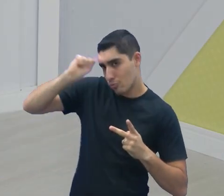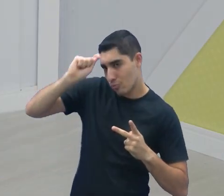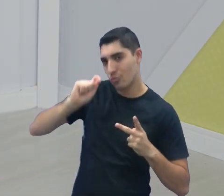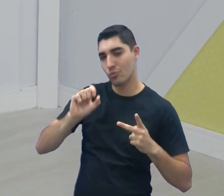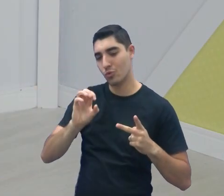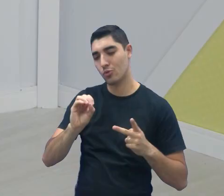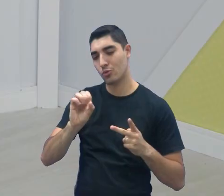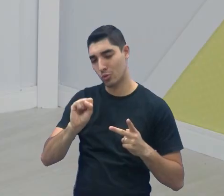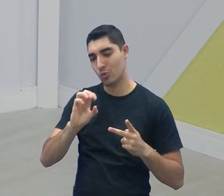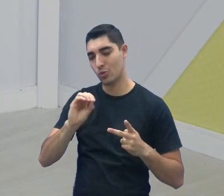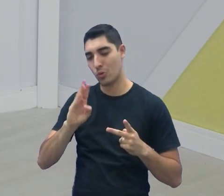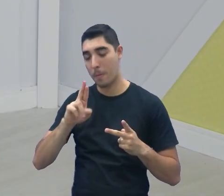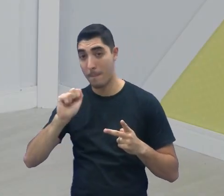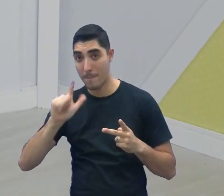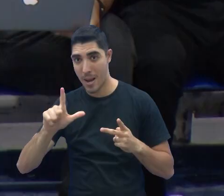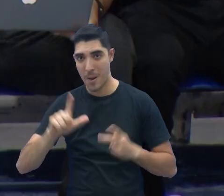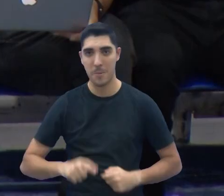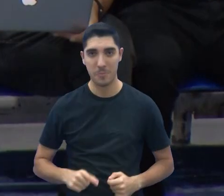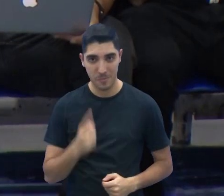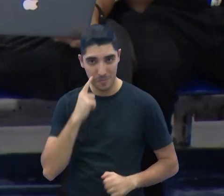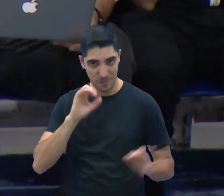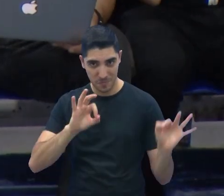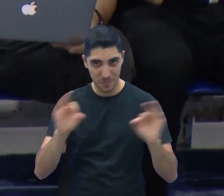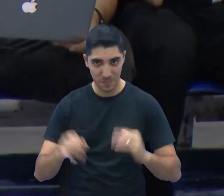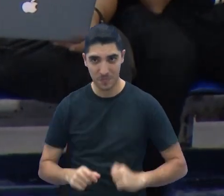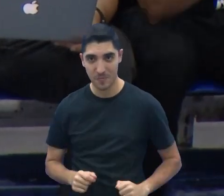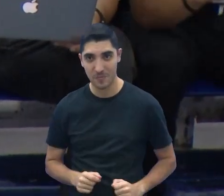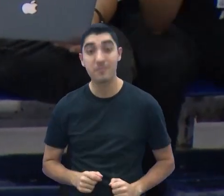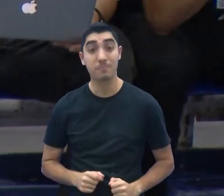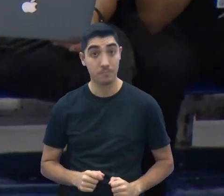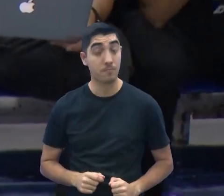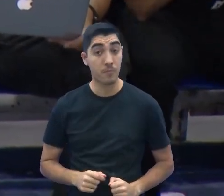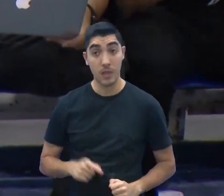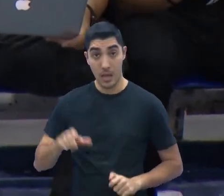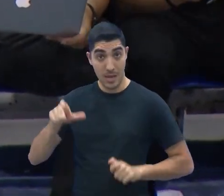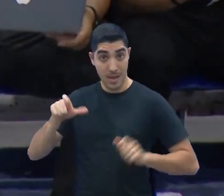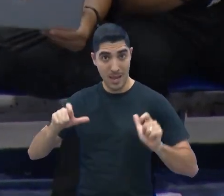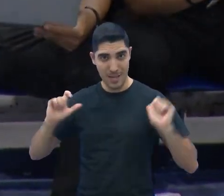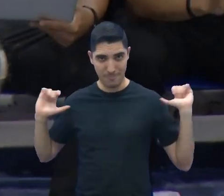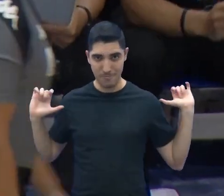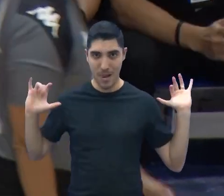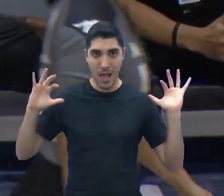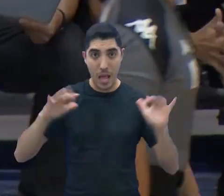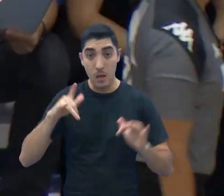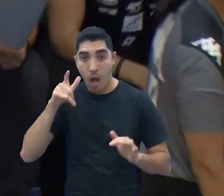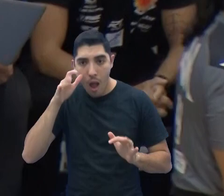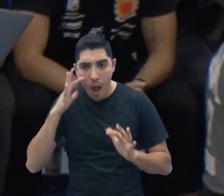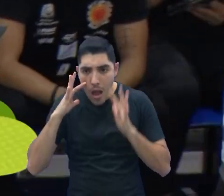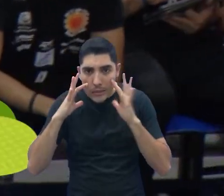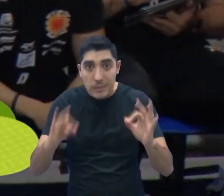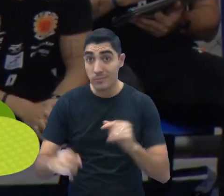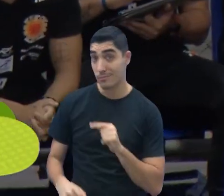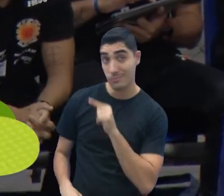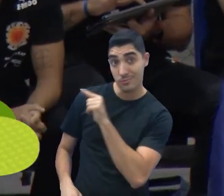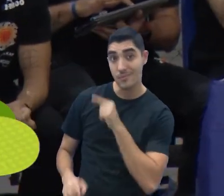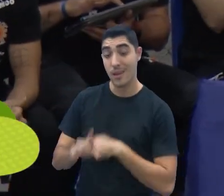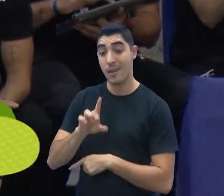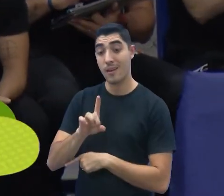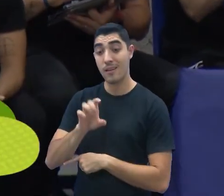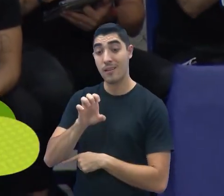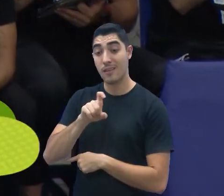Solta, Matheus! As atenções no ginásio Lineu de Moura eram dele, Dexter McClanahan.